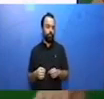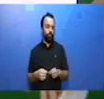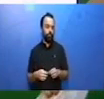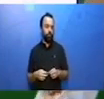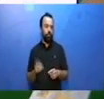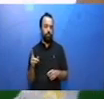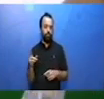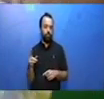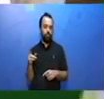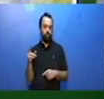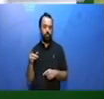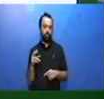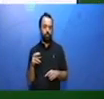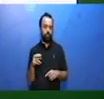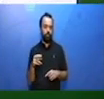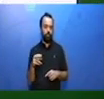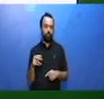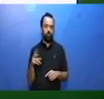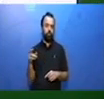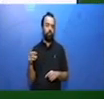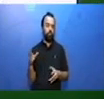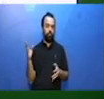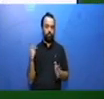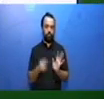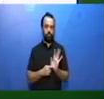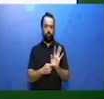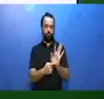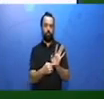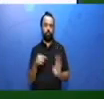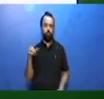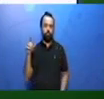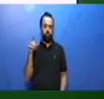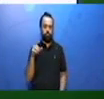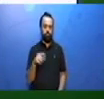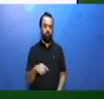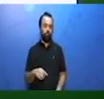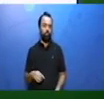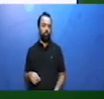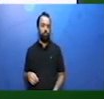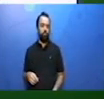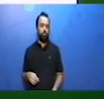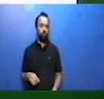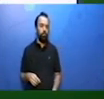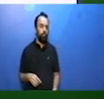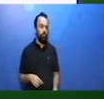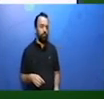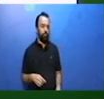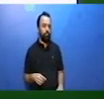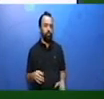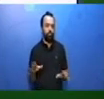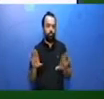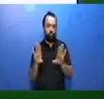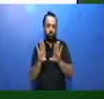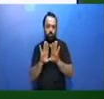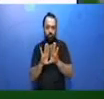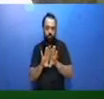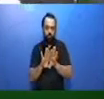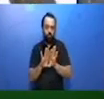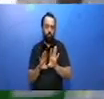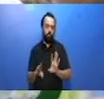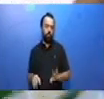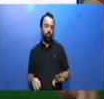com capricho depois. Tá aqui, ó, a professora recortou o anexo 1 e o anexo 2. Você vai